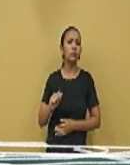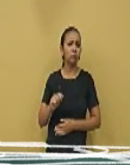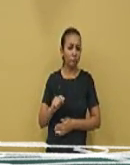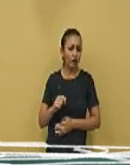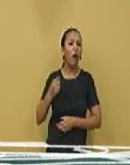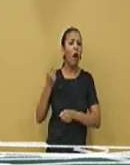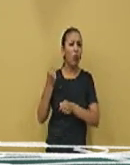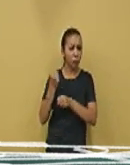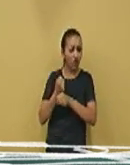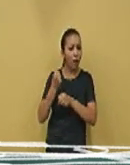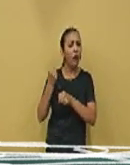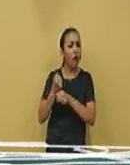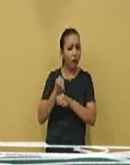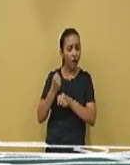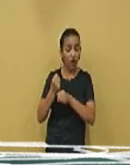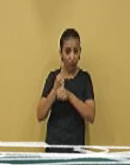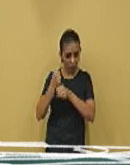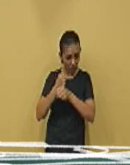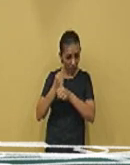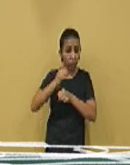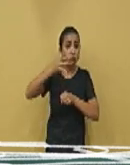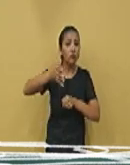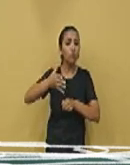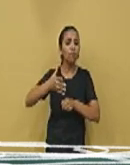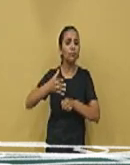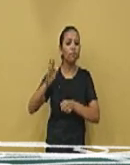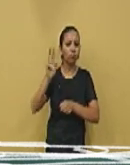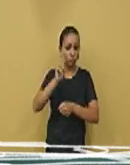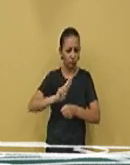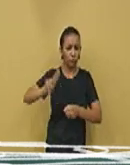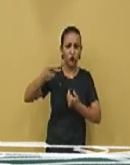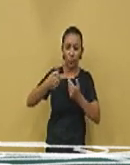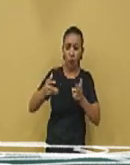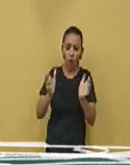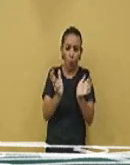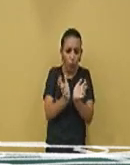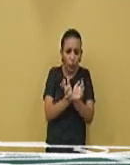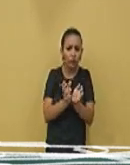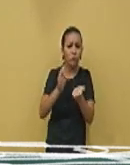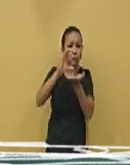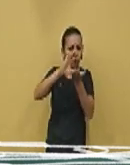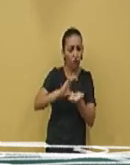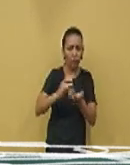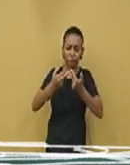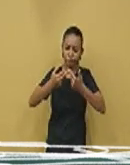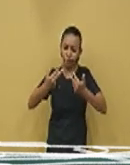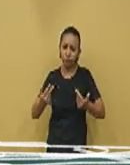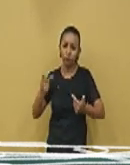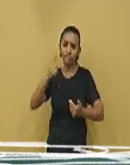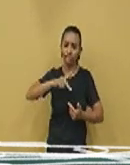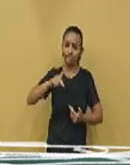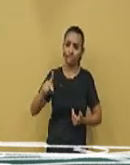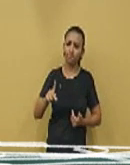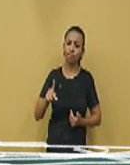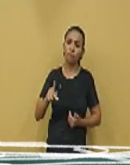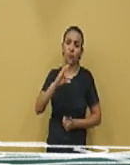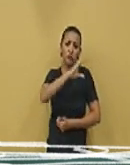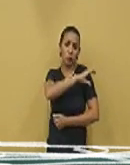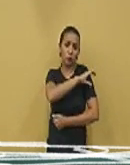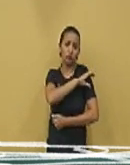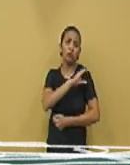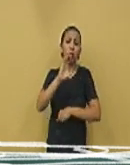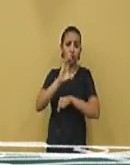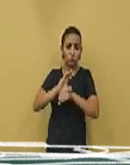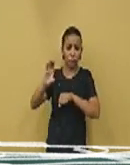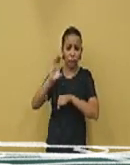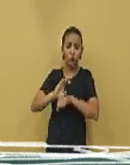universidade. A gente tem passado por várias comissões, vários conselhos. A professora Cláudia já foi coordenadora de curso, já foi